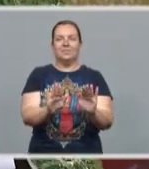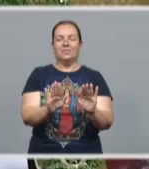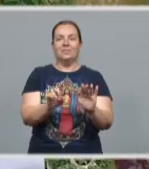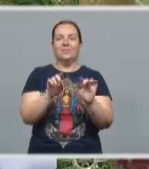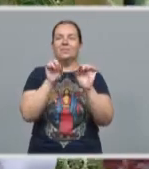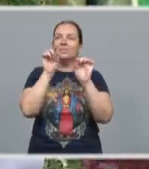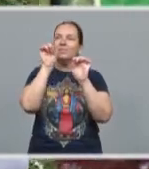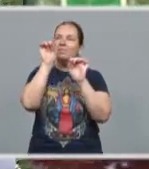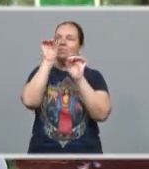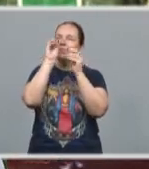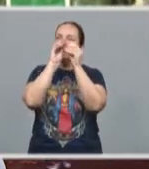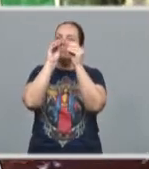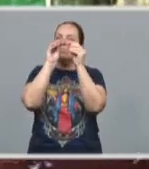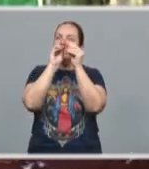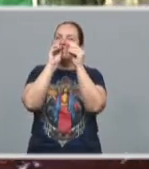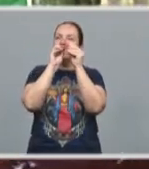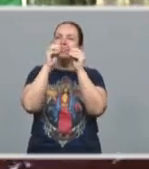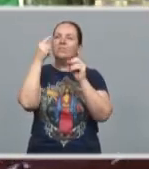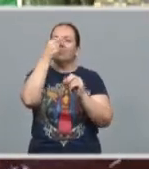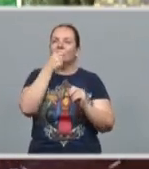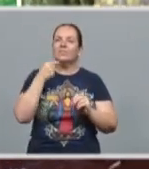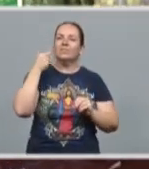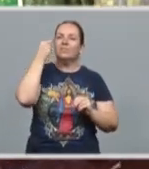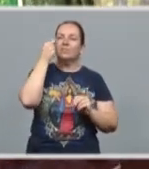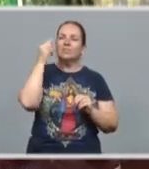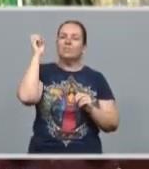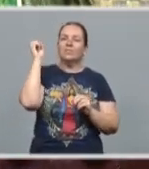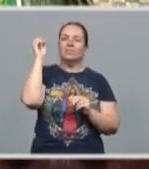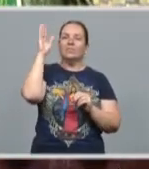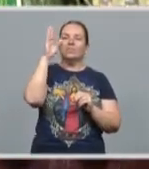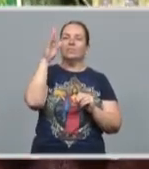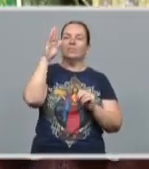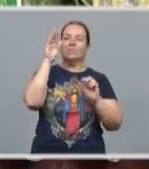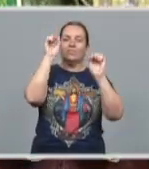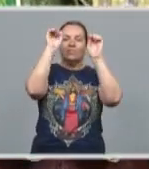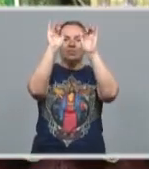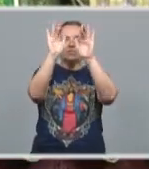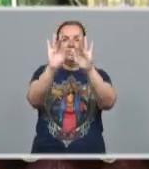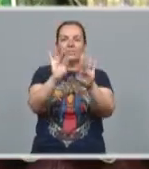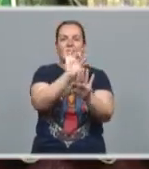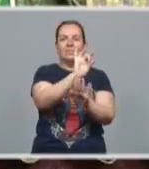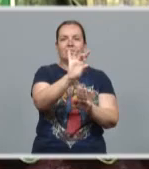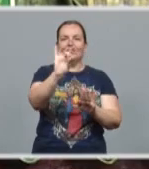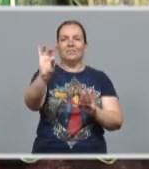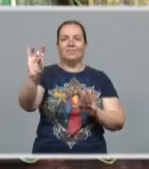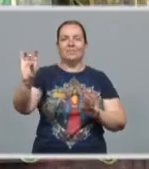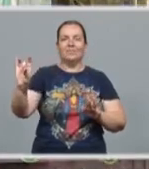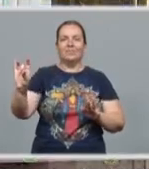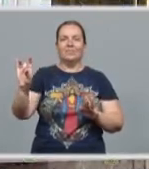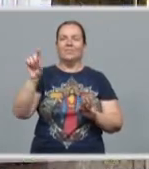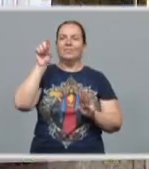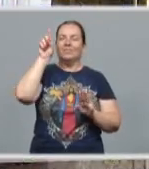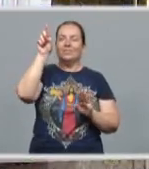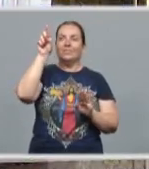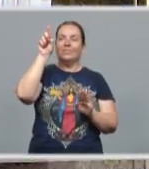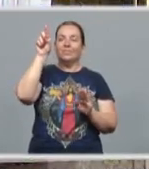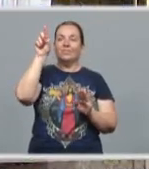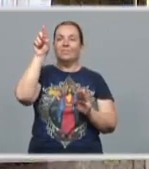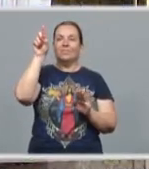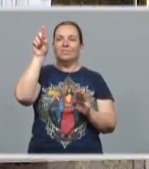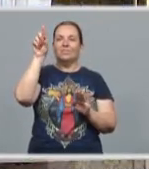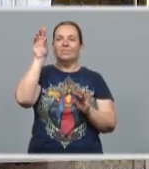que Ele faça seu rosto brilhar sobre vós, que Ele se